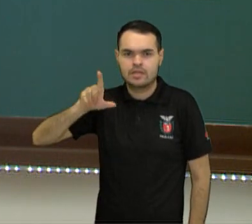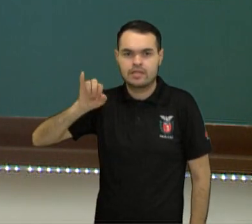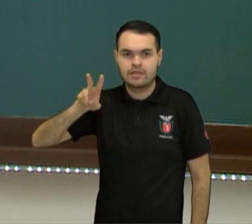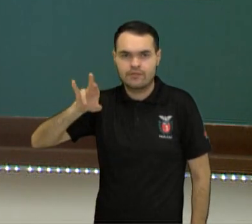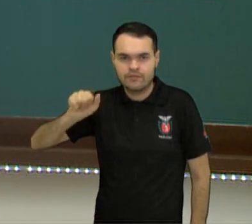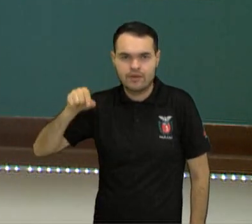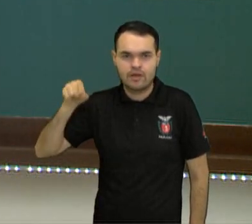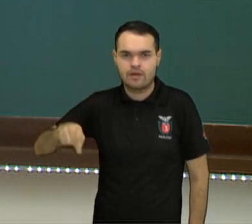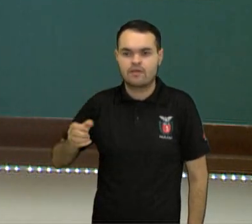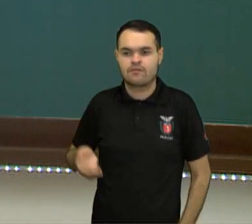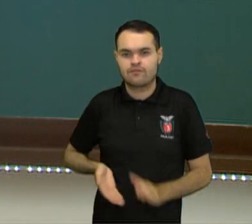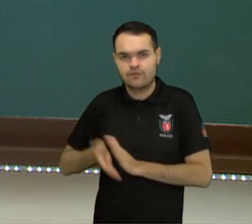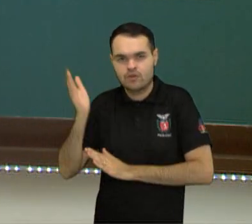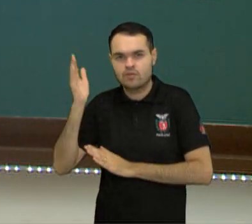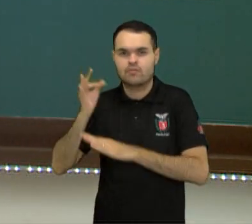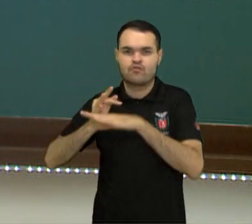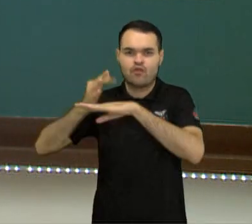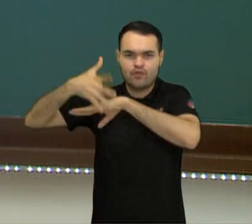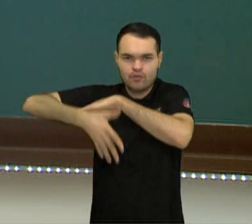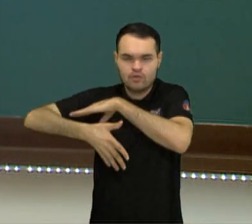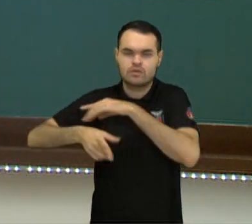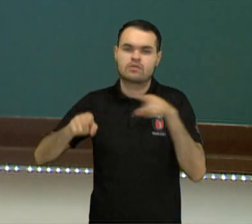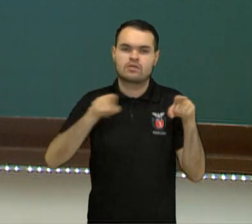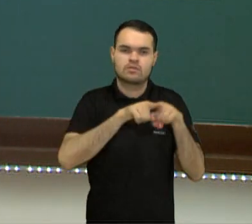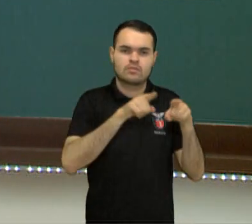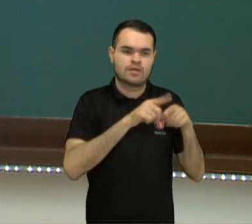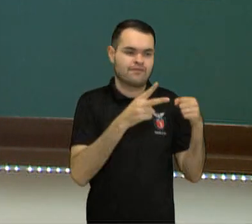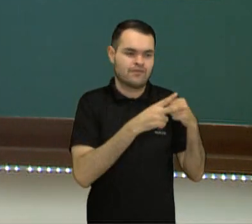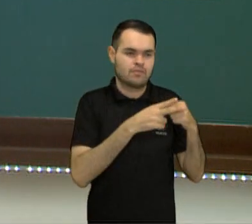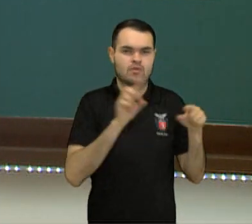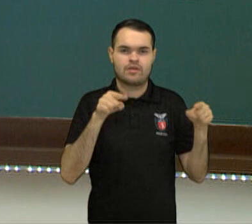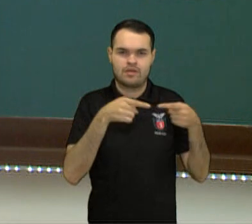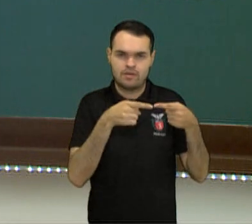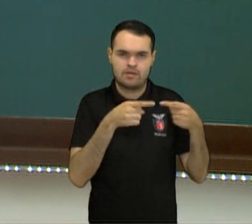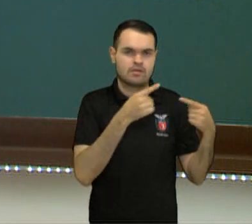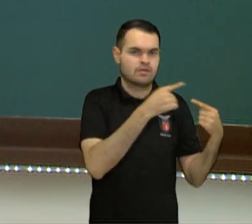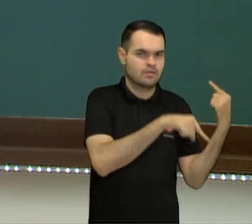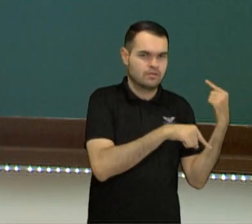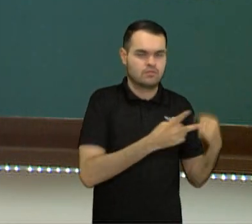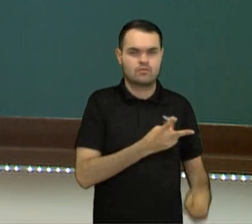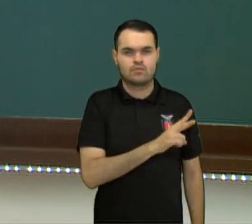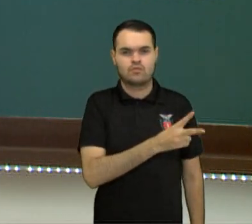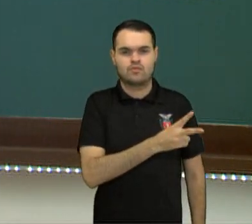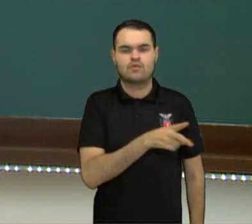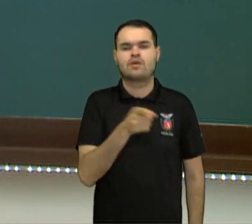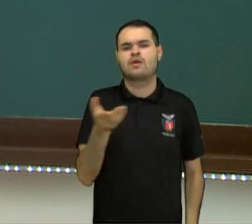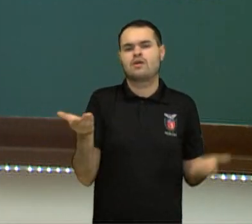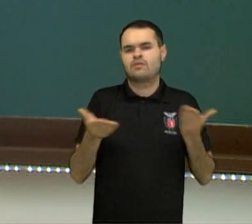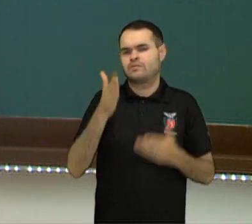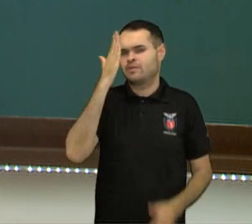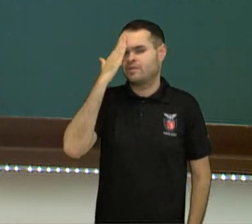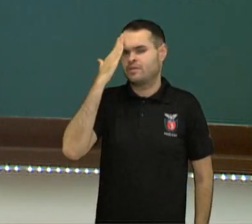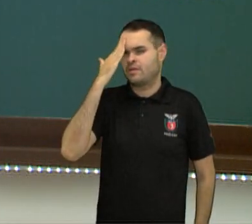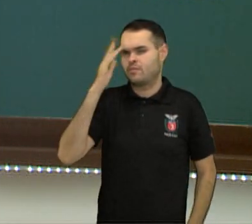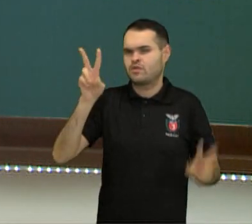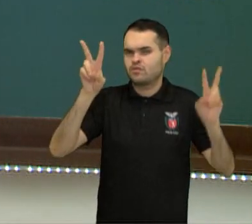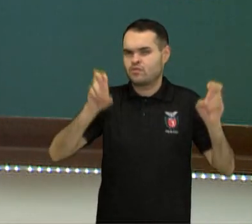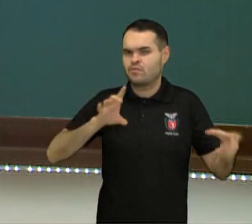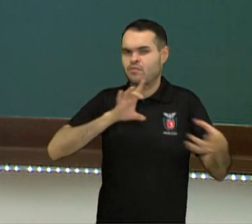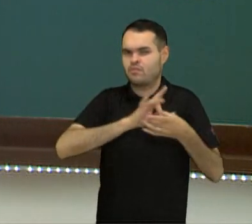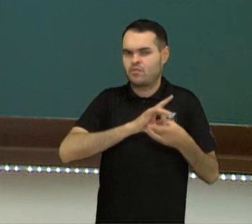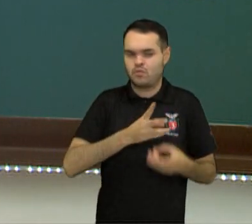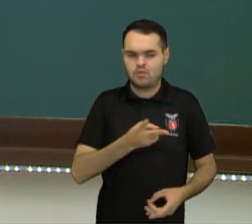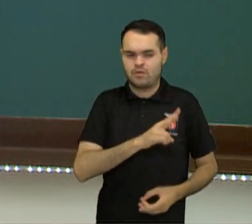Iguaçu. E a gente falou um pouco sobre os verbos regulares e irregulares. Agora vocês sabem muito bem definir